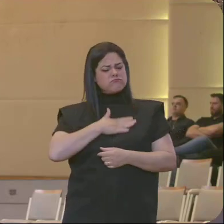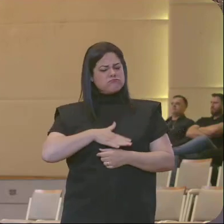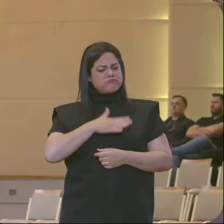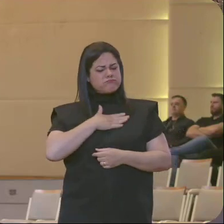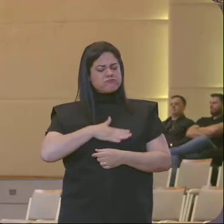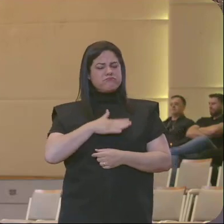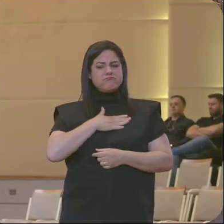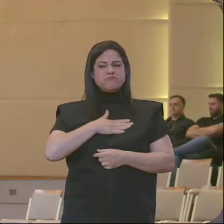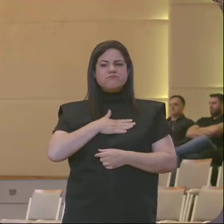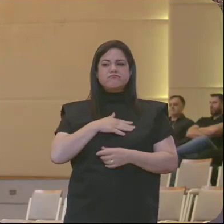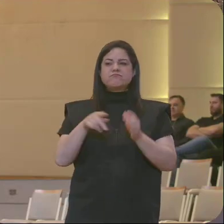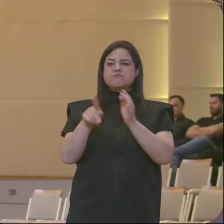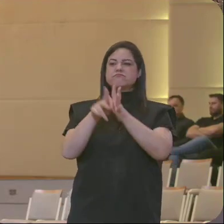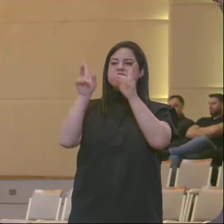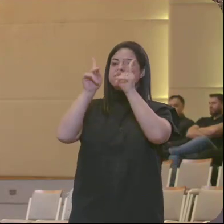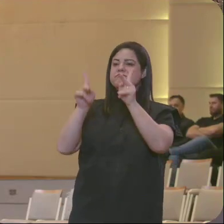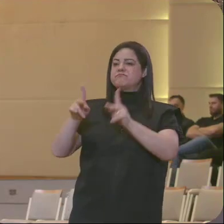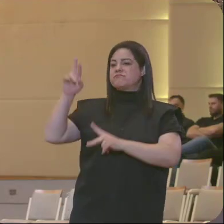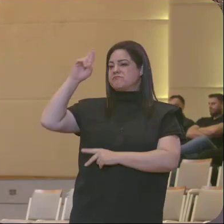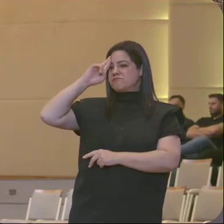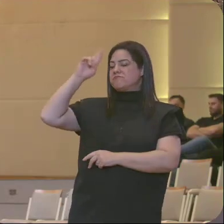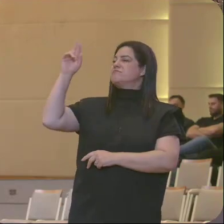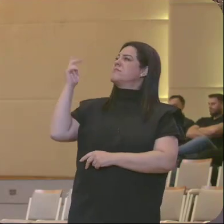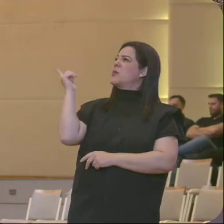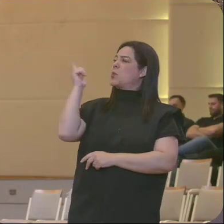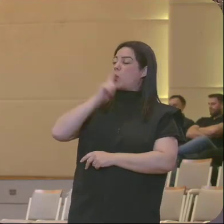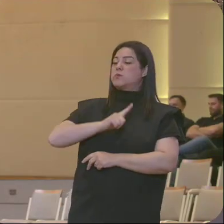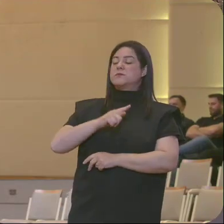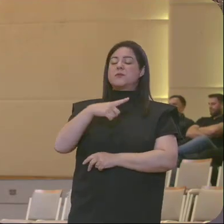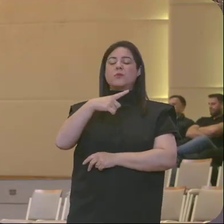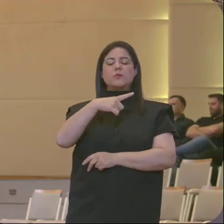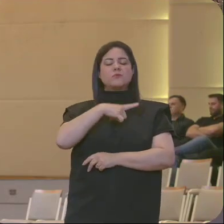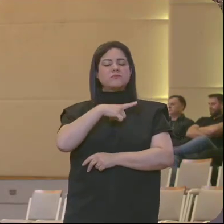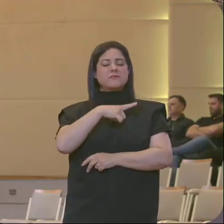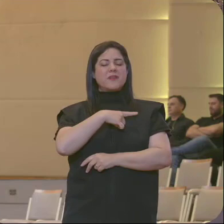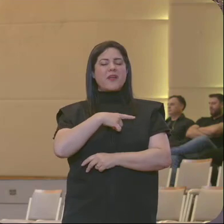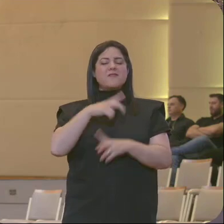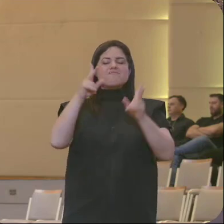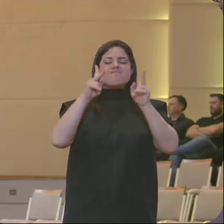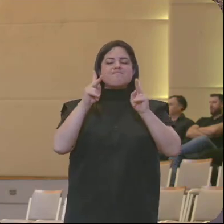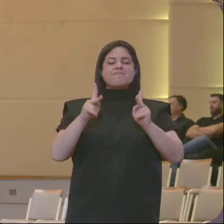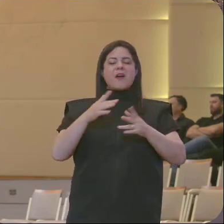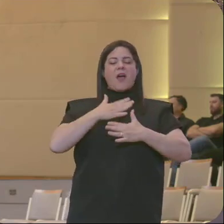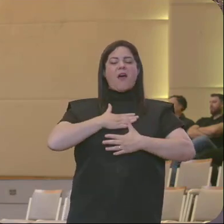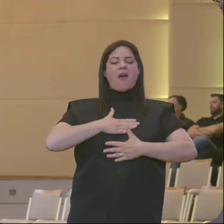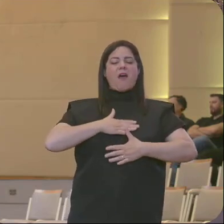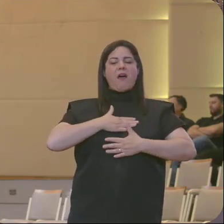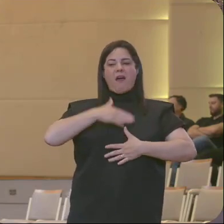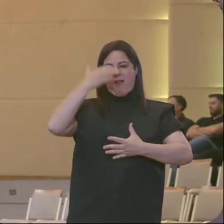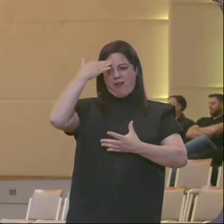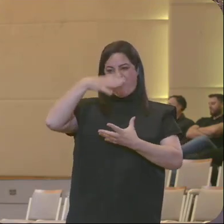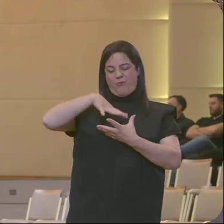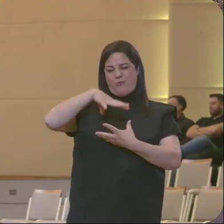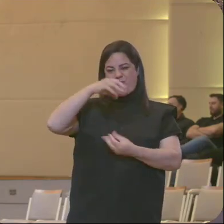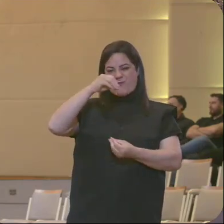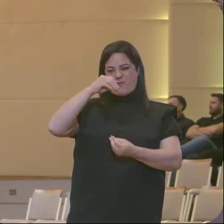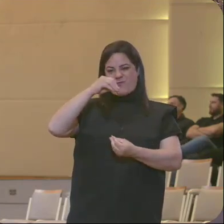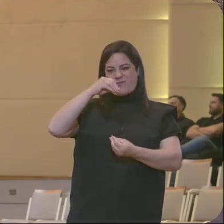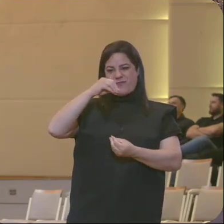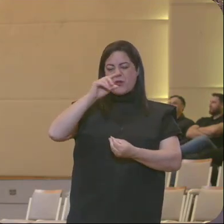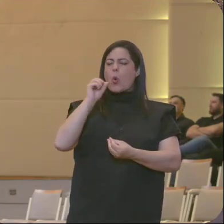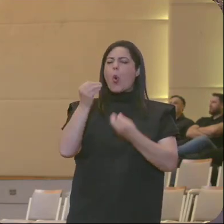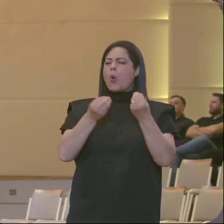na sua paz, eu alcanço refrigério para a minha alma. Causa,